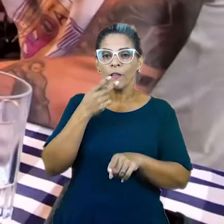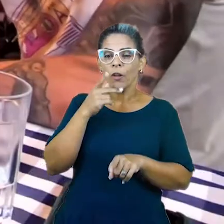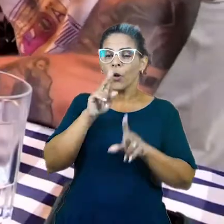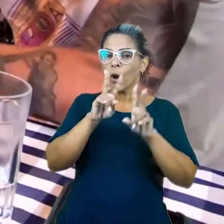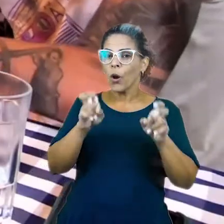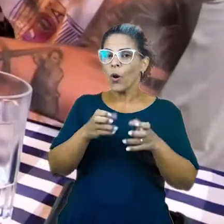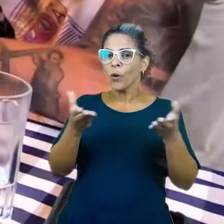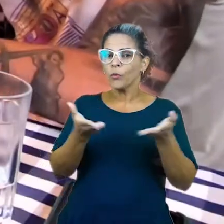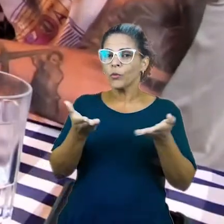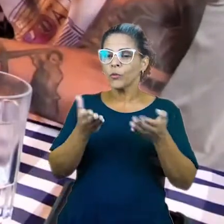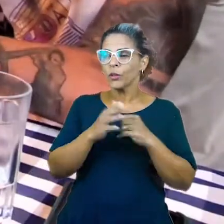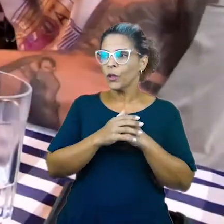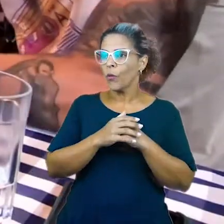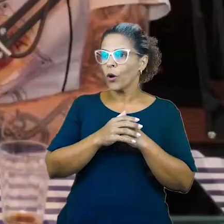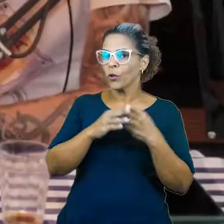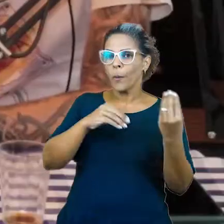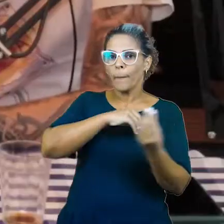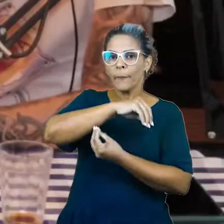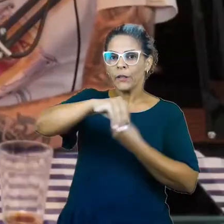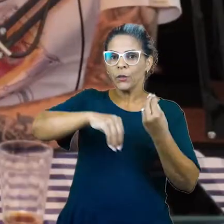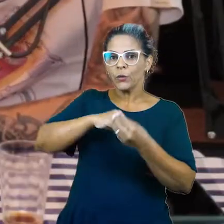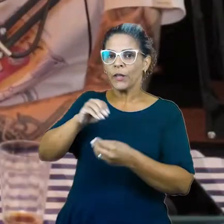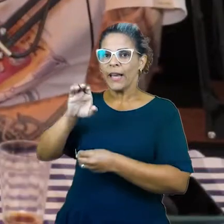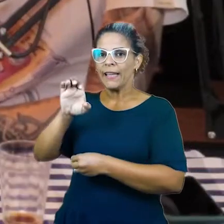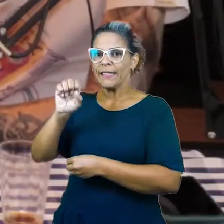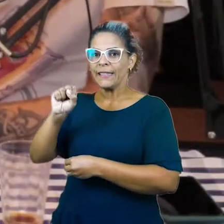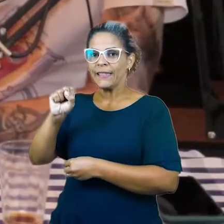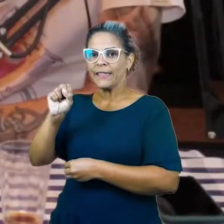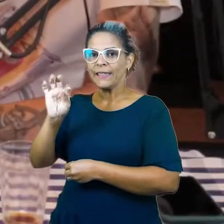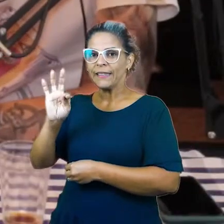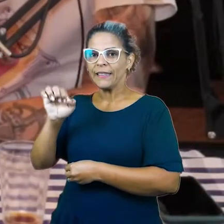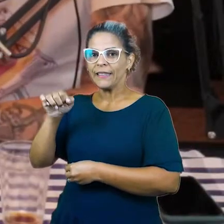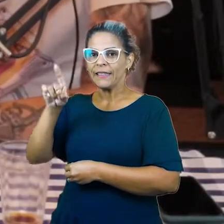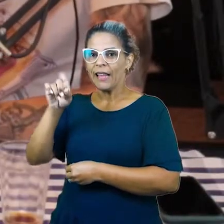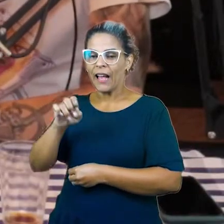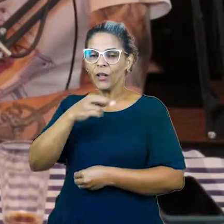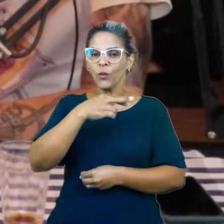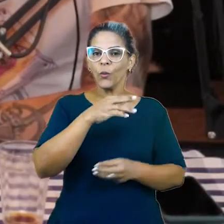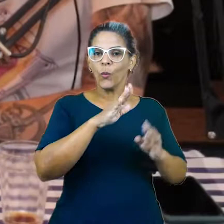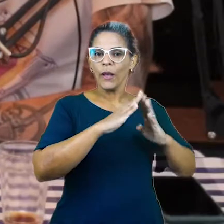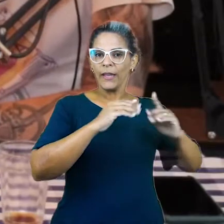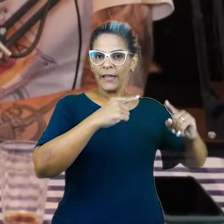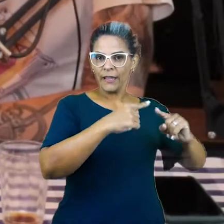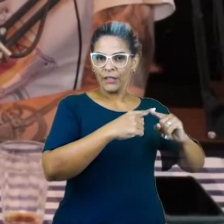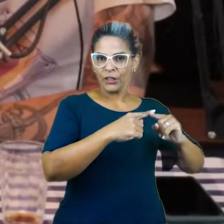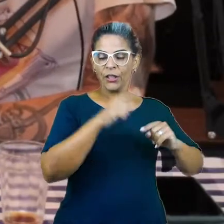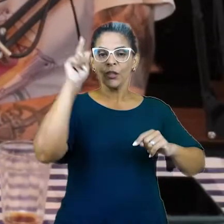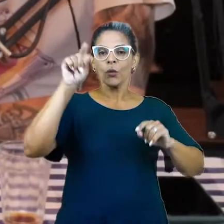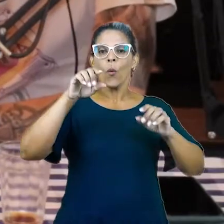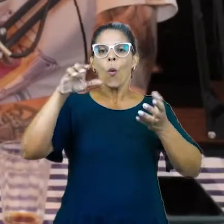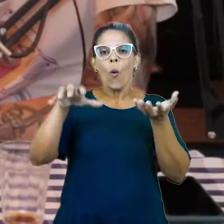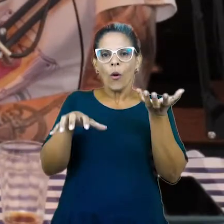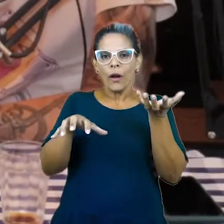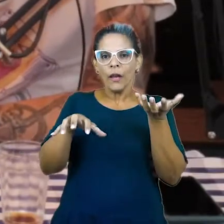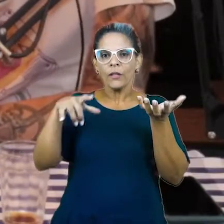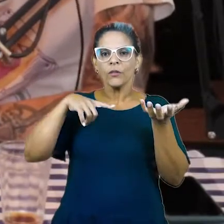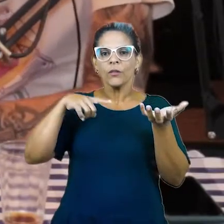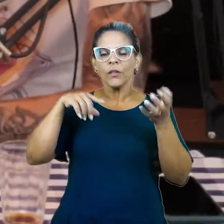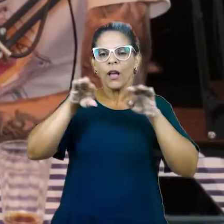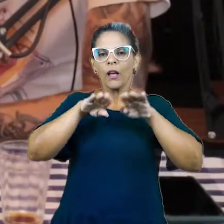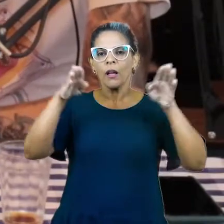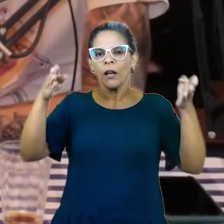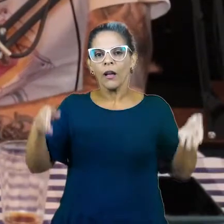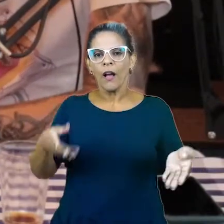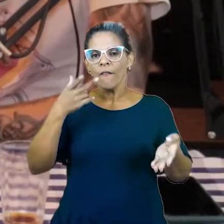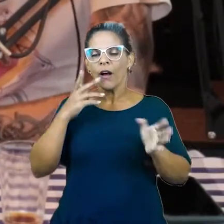falou agora há pouco sobre isso também. Quando mistura igreja e Estado. A gente tem dentro do Congresso Nacional uma isso. bancada que